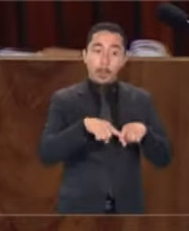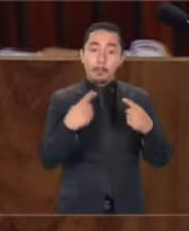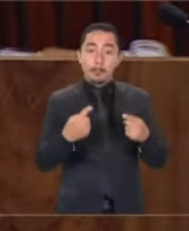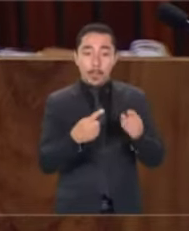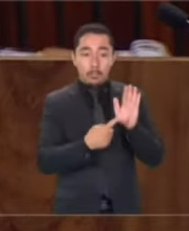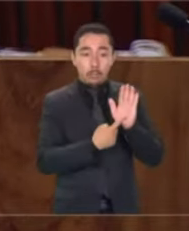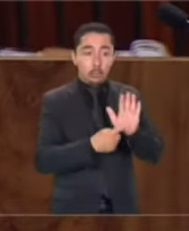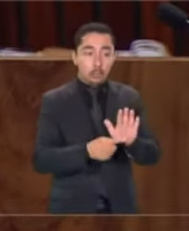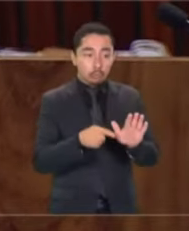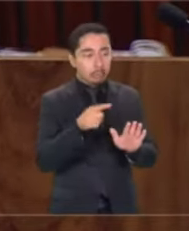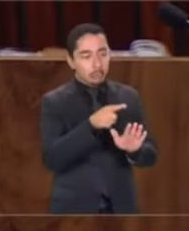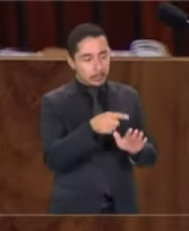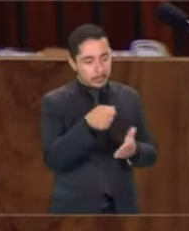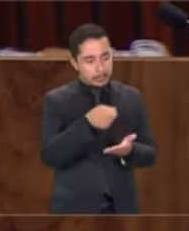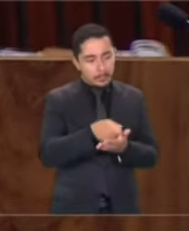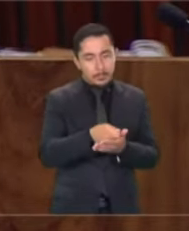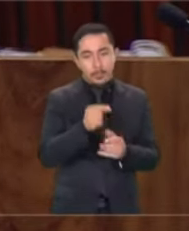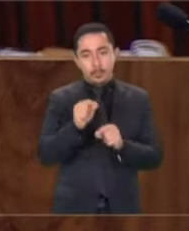apontou que persistia